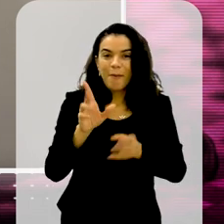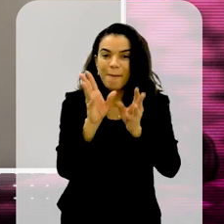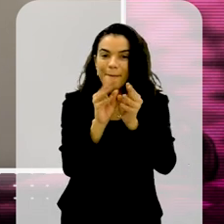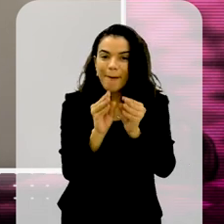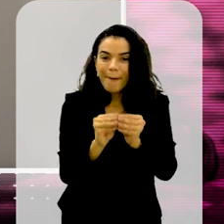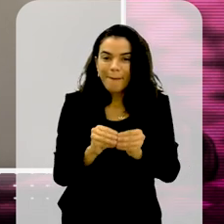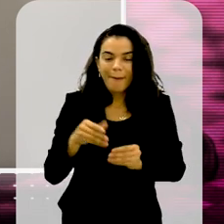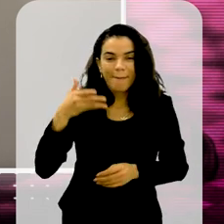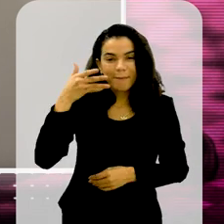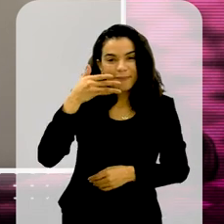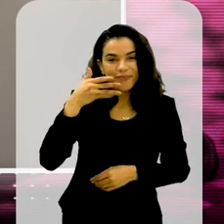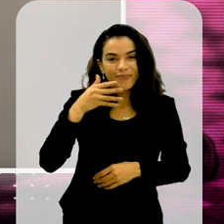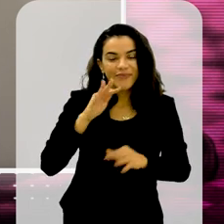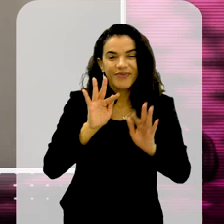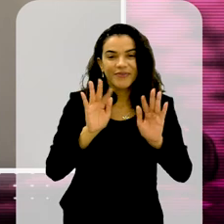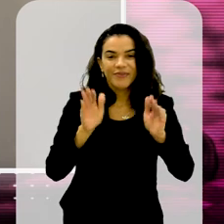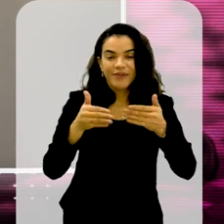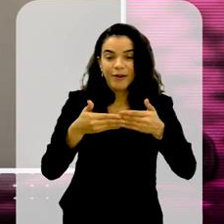finais, por gentileza.